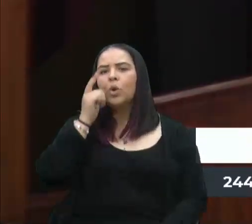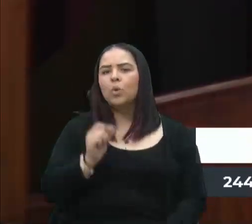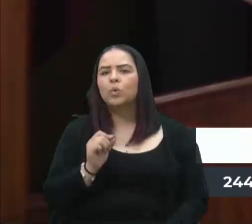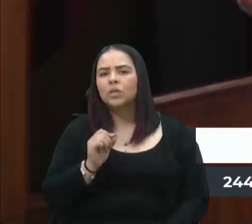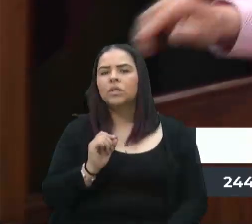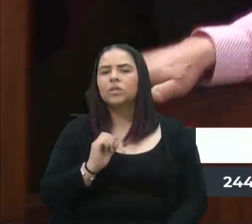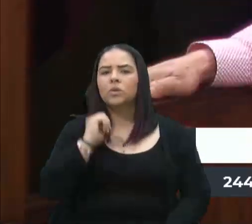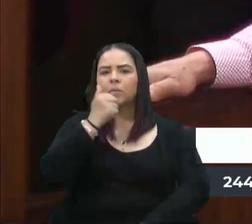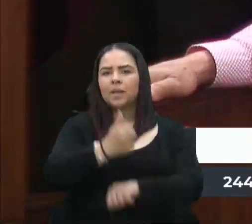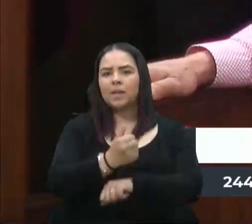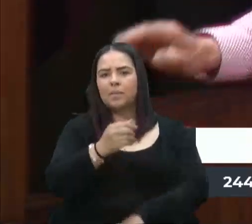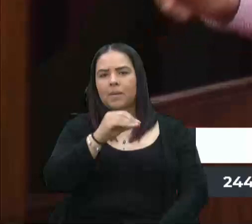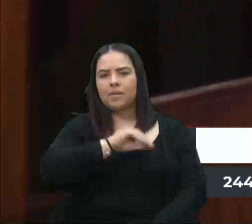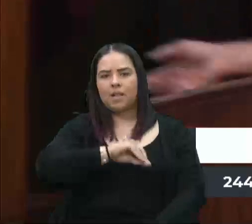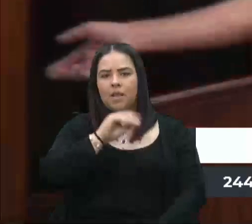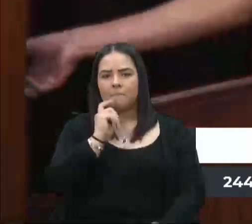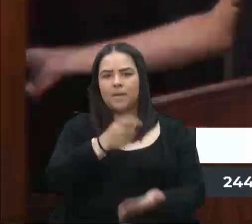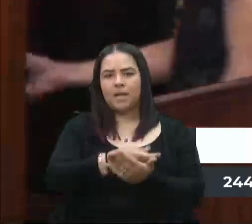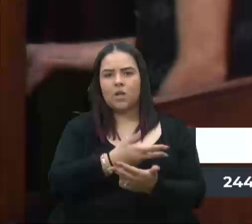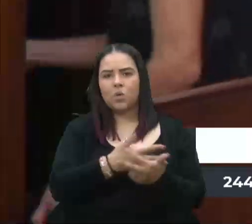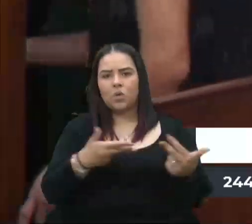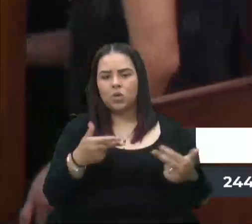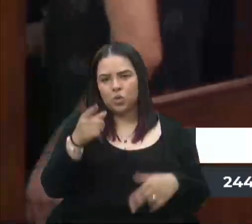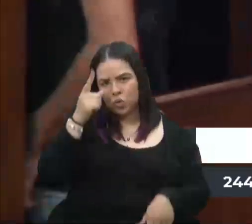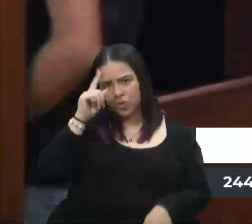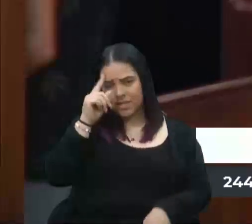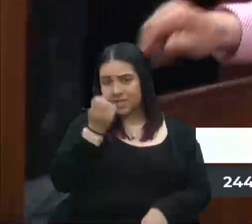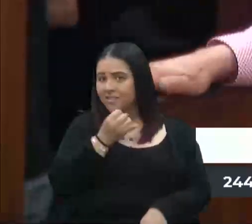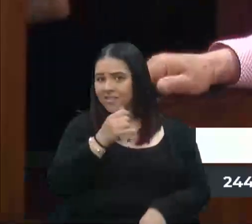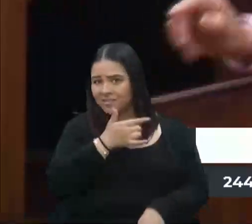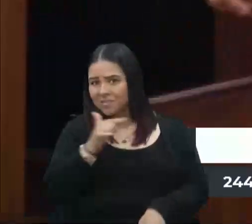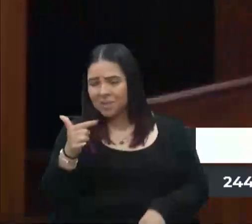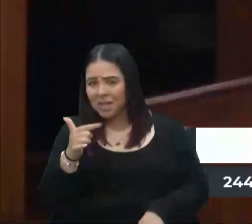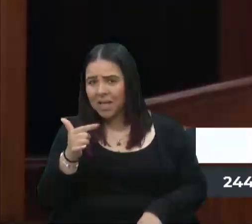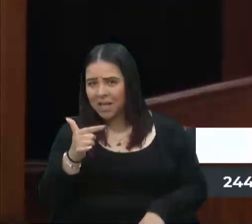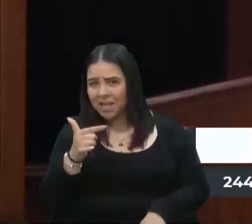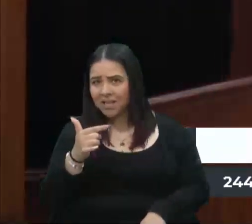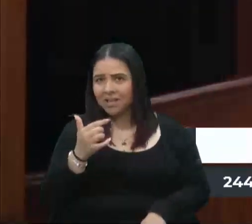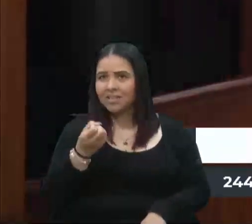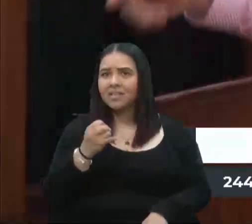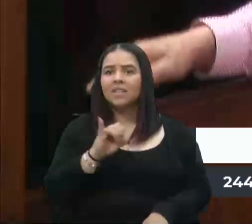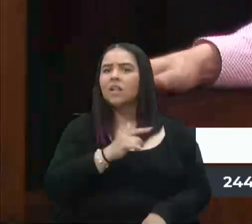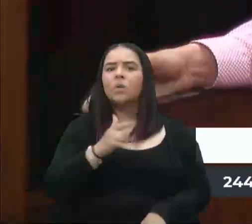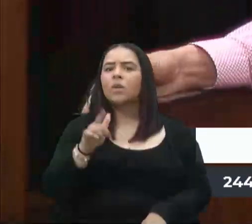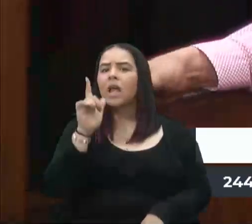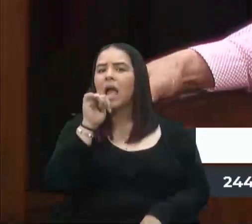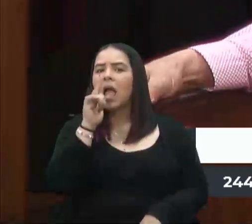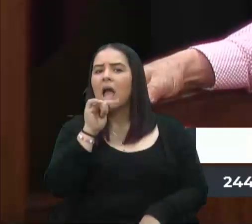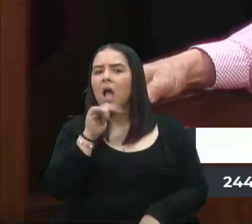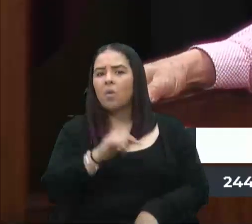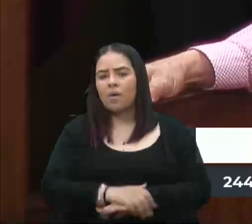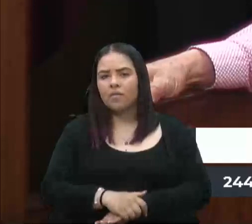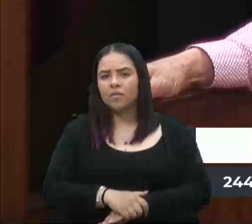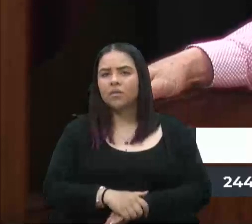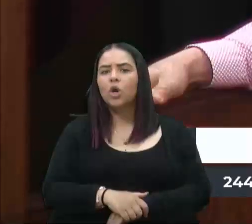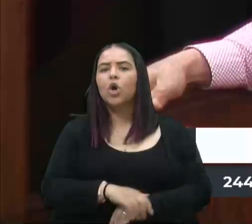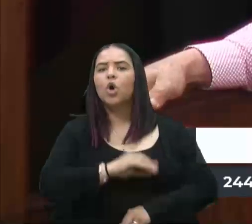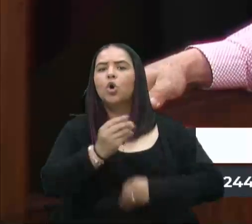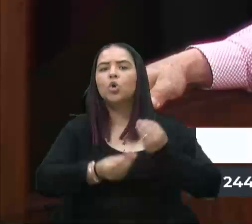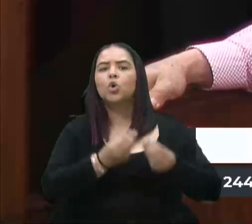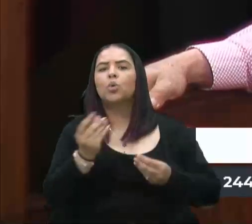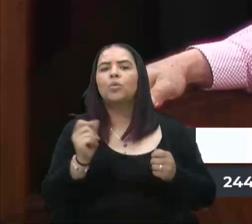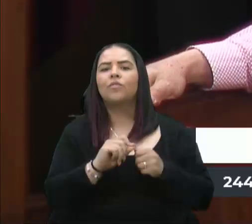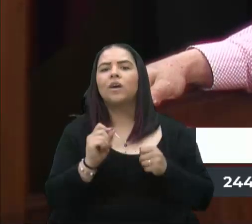conta do dia a dia, se não tem, confirmar essas estiagens, se não tem a água para produzir, como faz